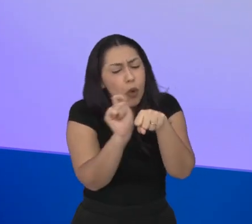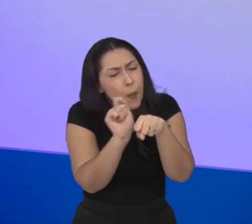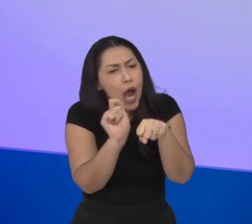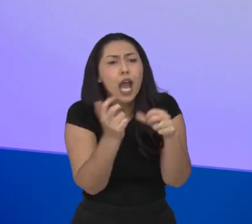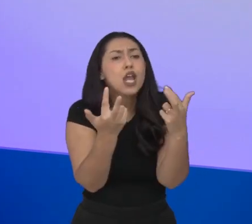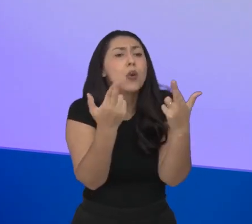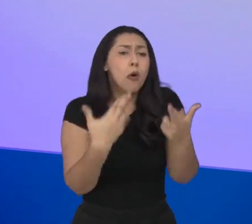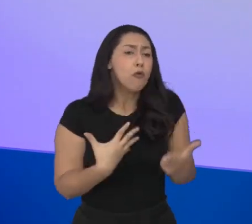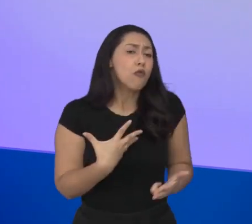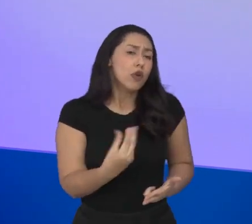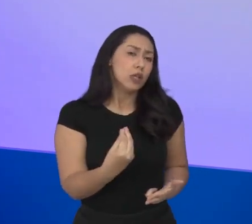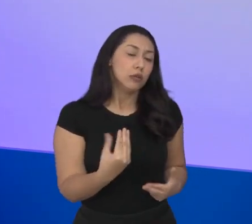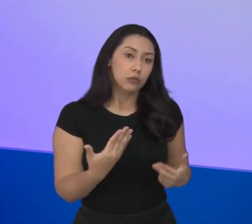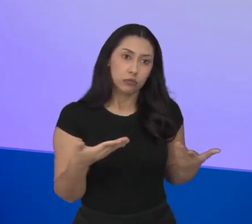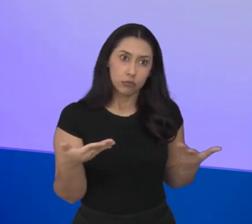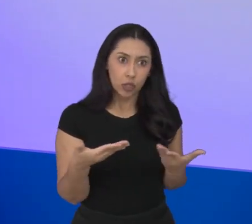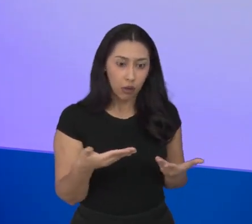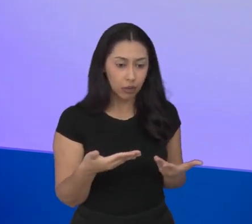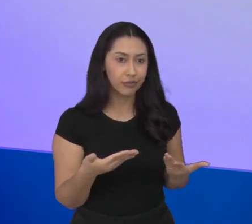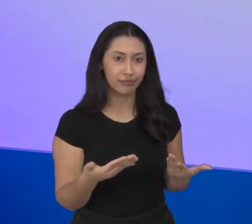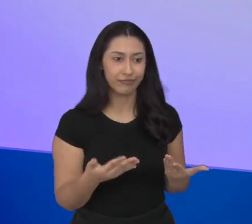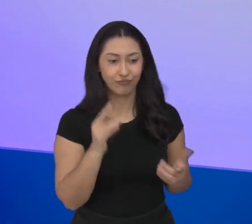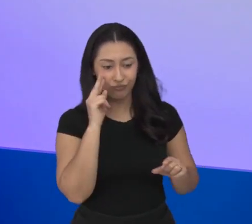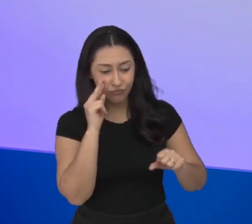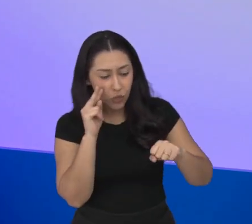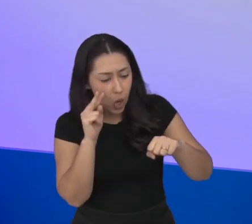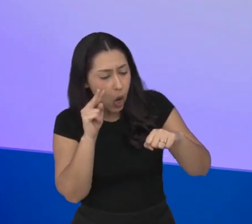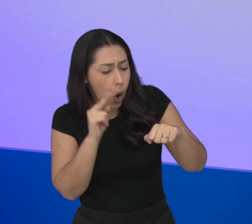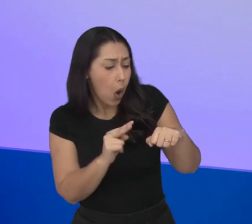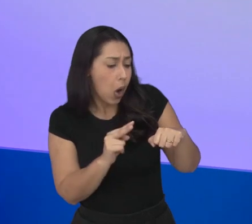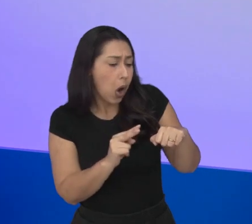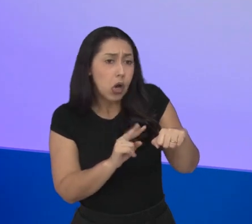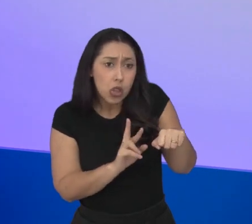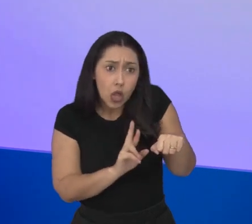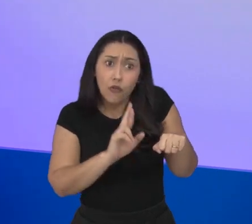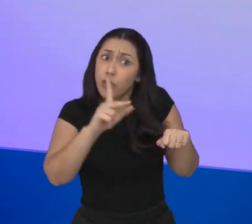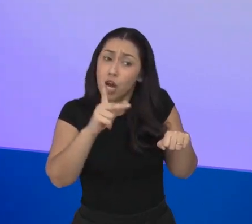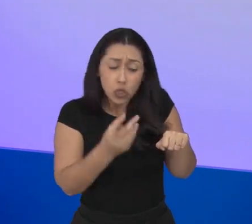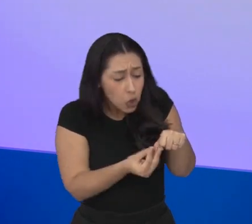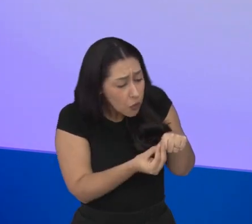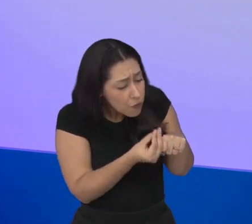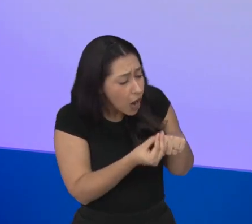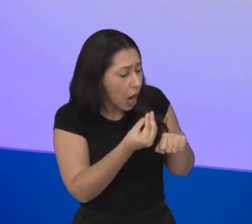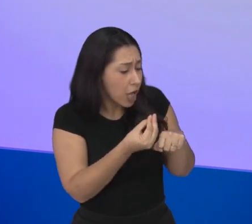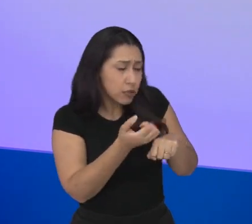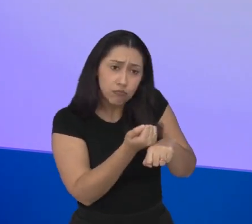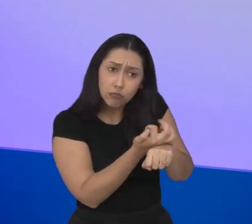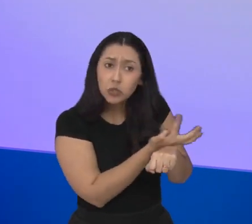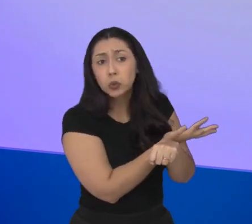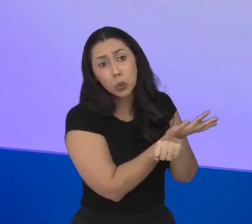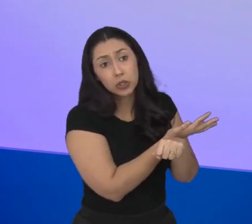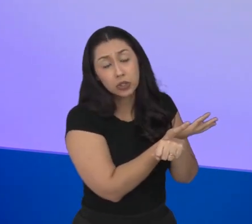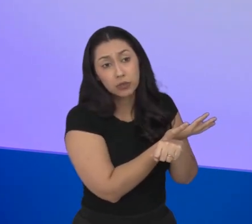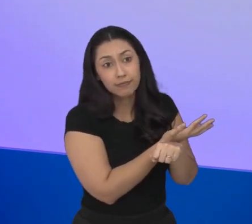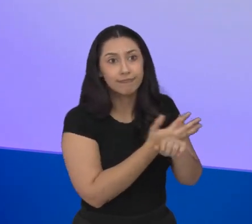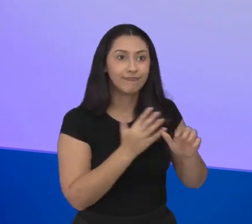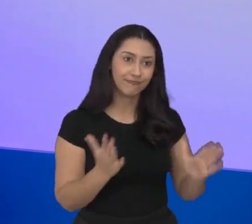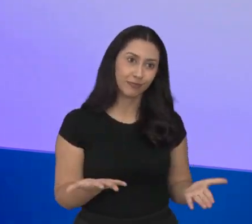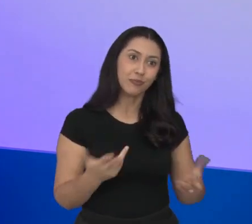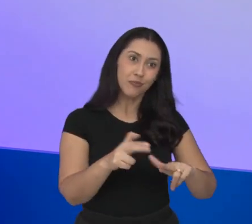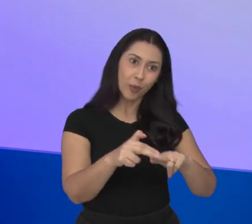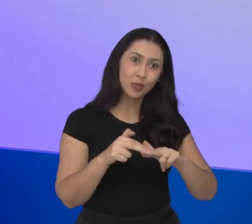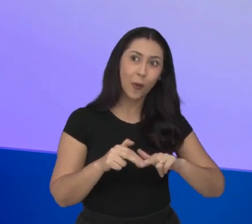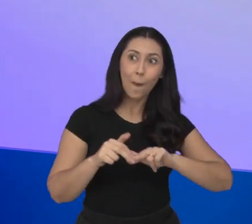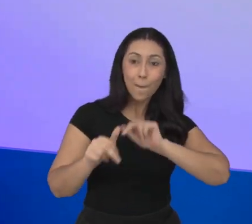Então eles são tratados como seres que têm agora, no anteprojeto, vida e por consequência emoções, sentimentos, etc. Isso é